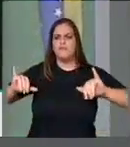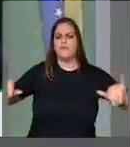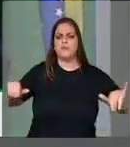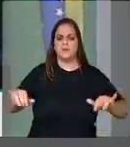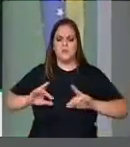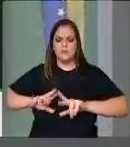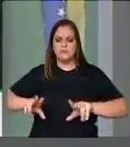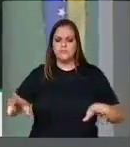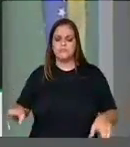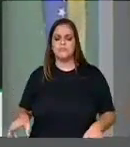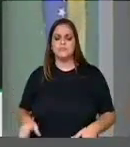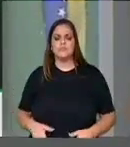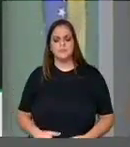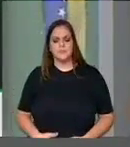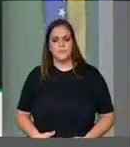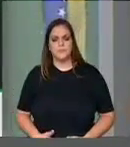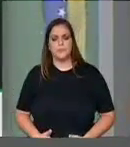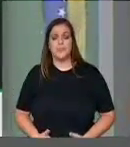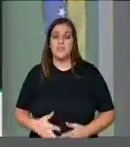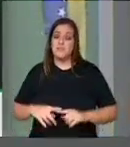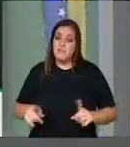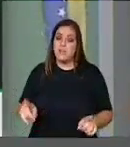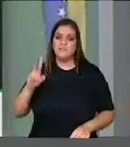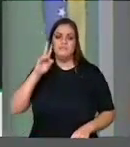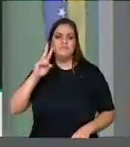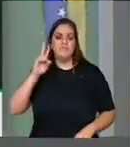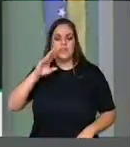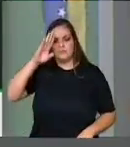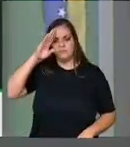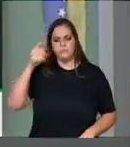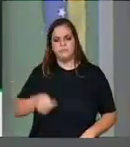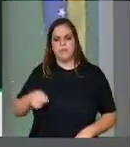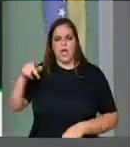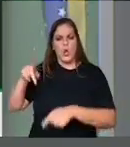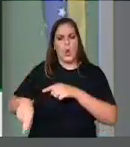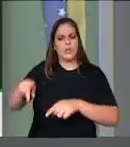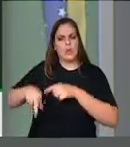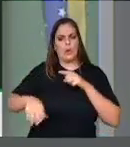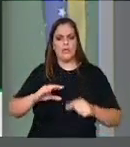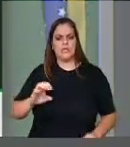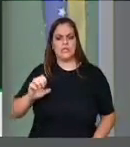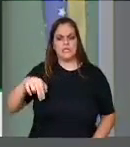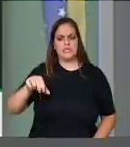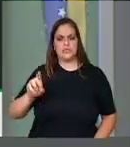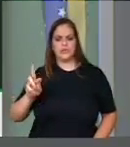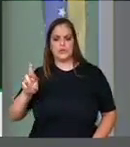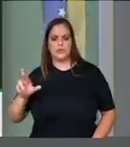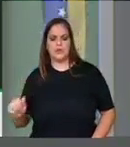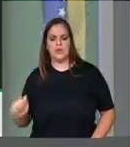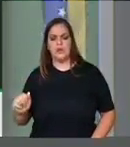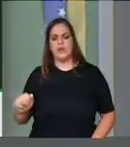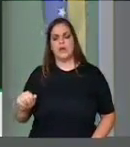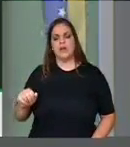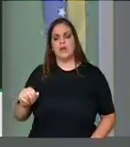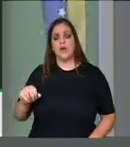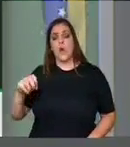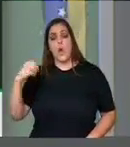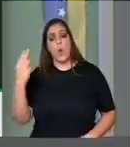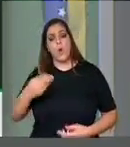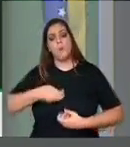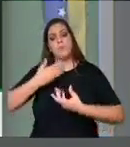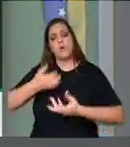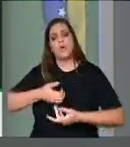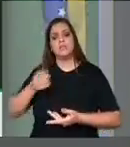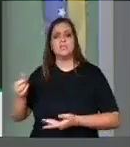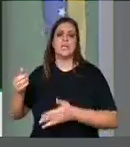editoriais, e a censura, ao censurar, ficava em branco, ou então ele publicava versos de Camões, outros poetas,